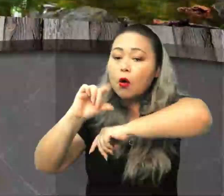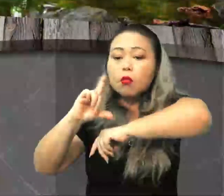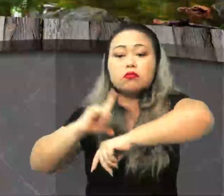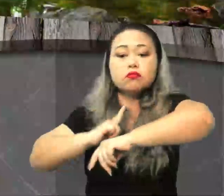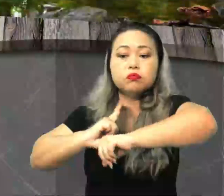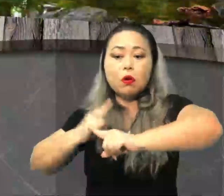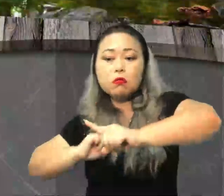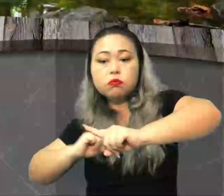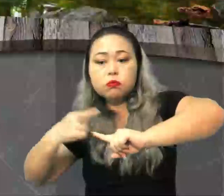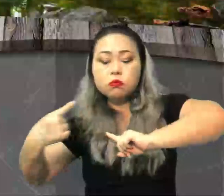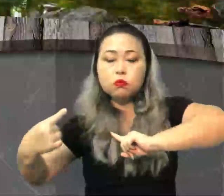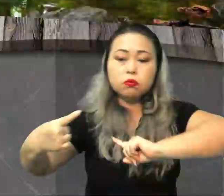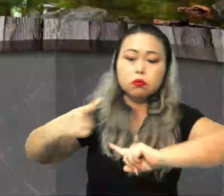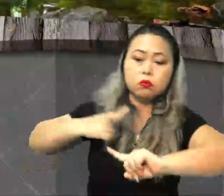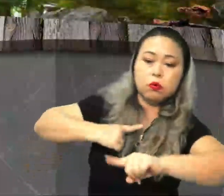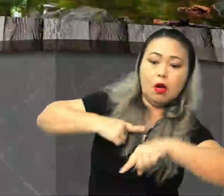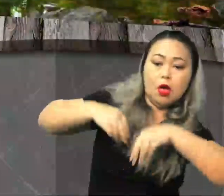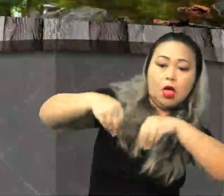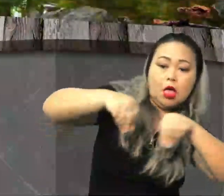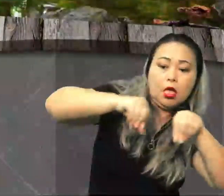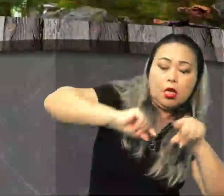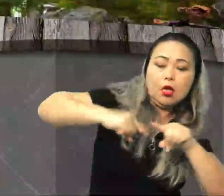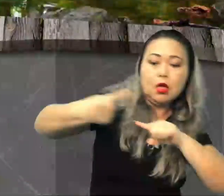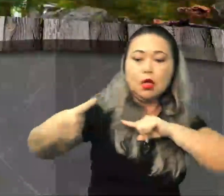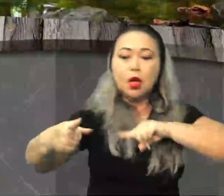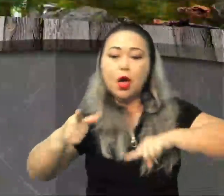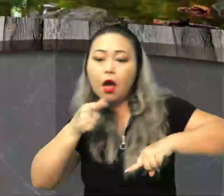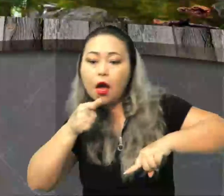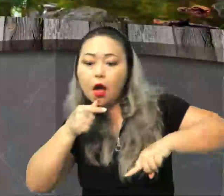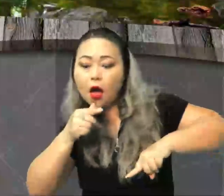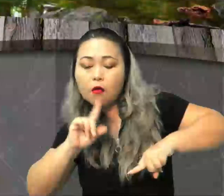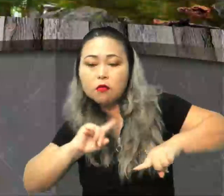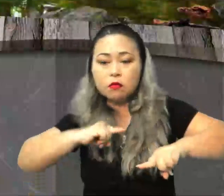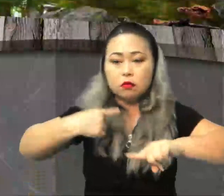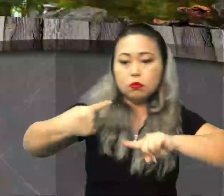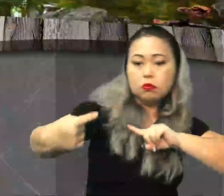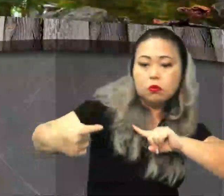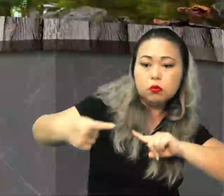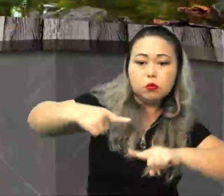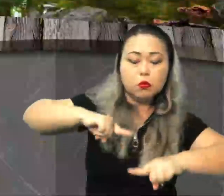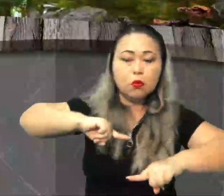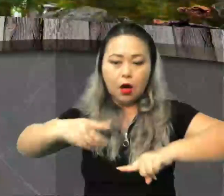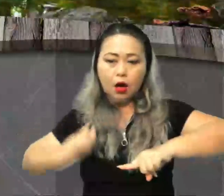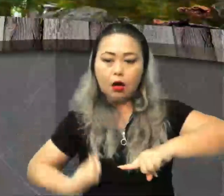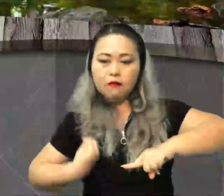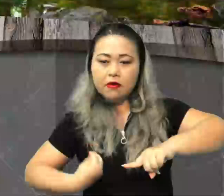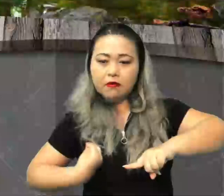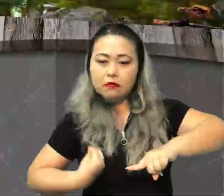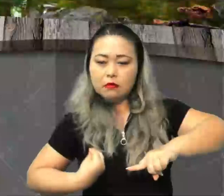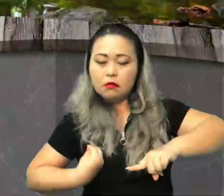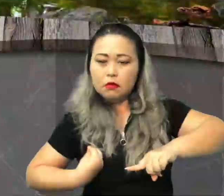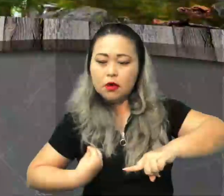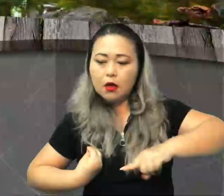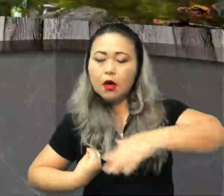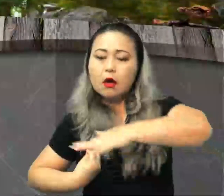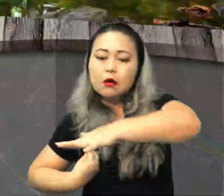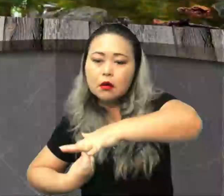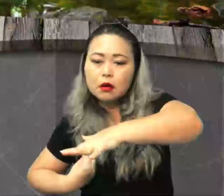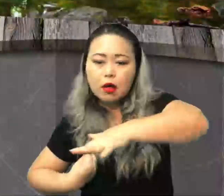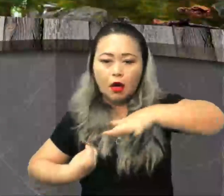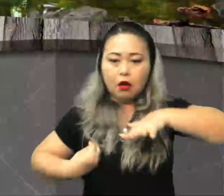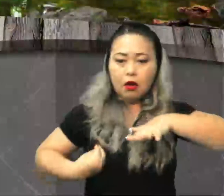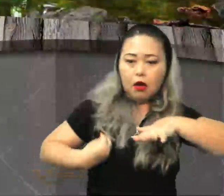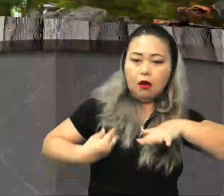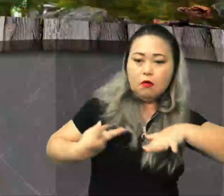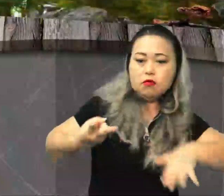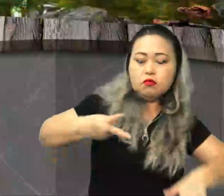vida de transição, tanto na vida aquática quanto na vida terrestre, né? Eles estão ali ocupando esses ambientes. Eles são